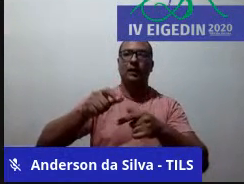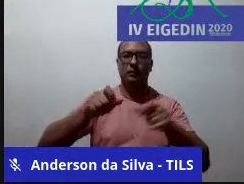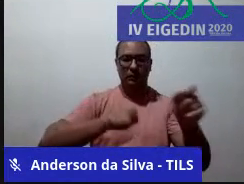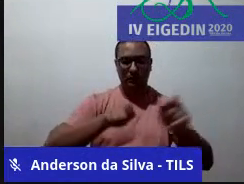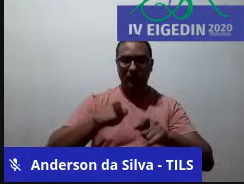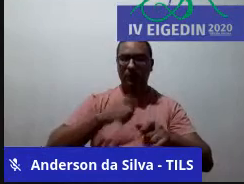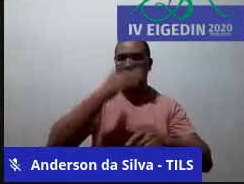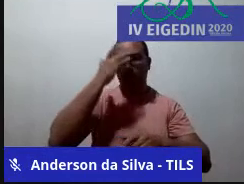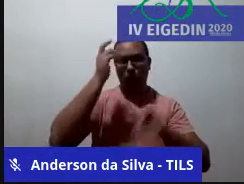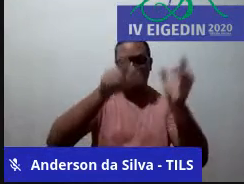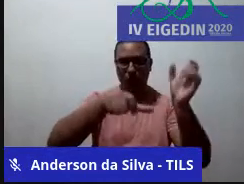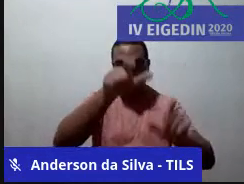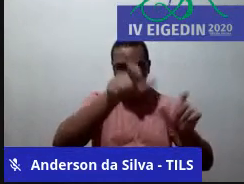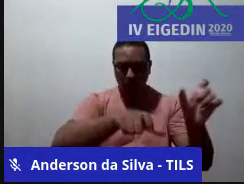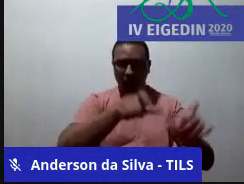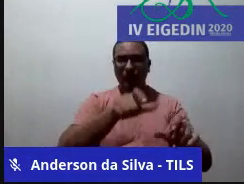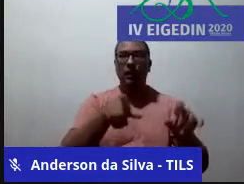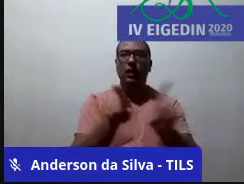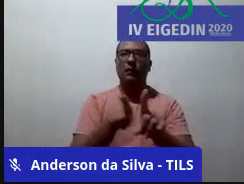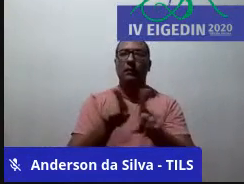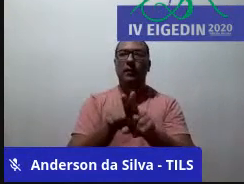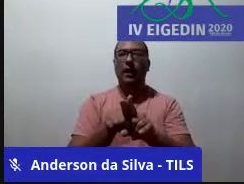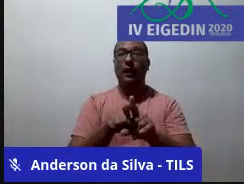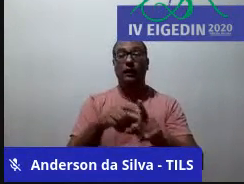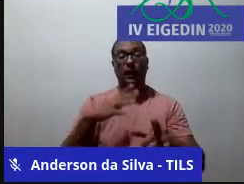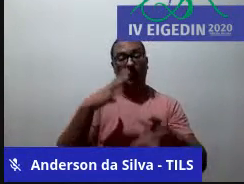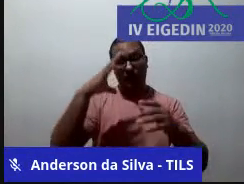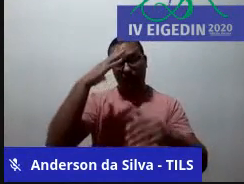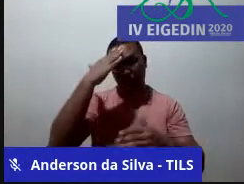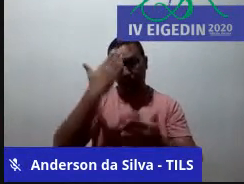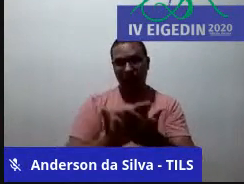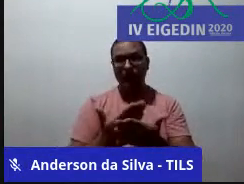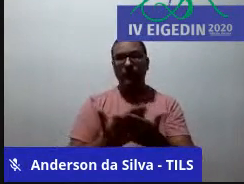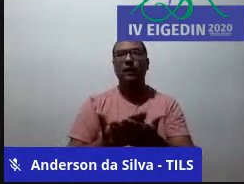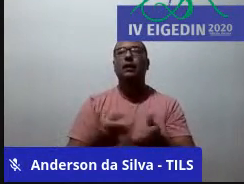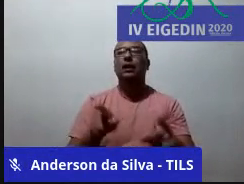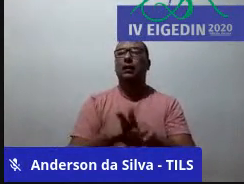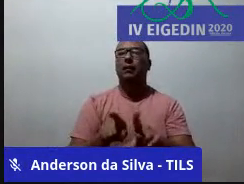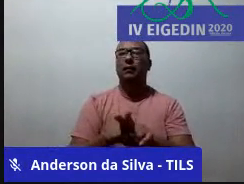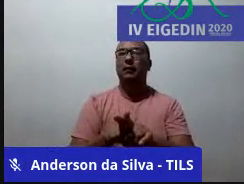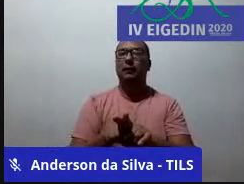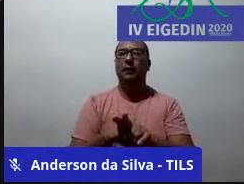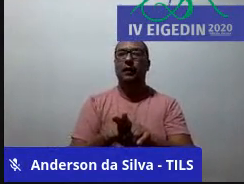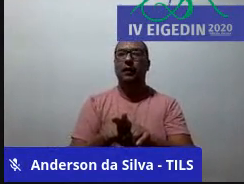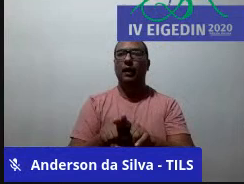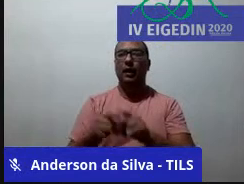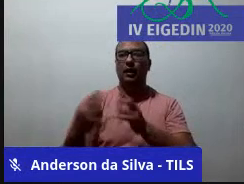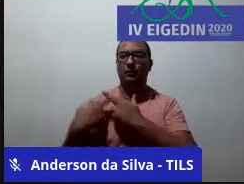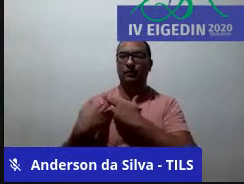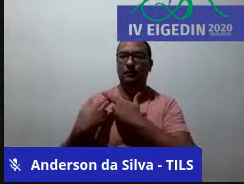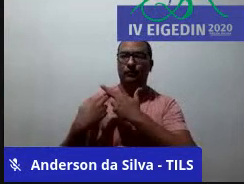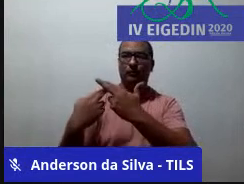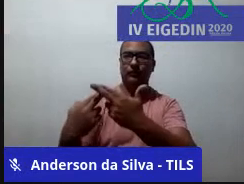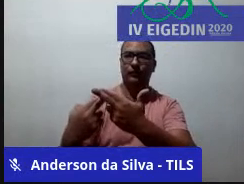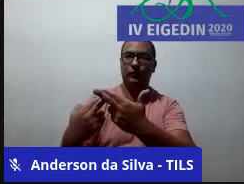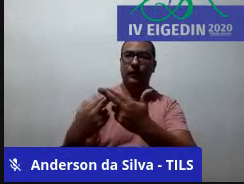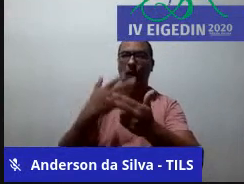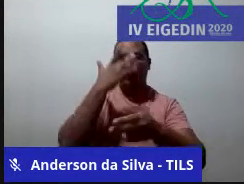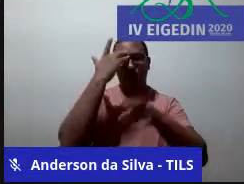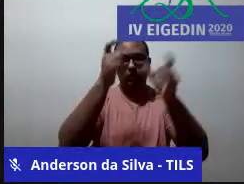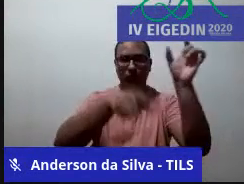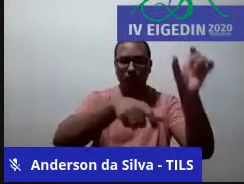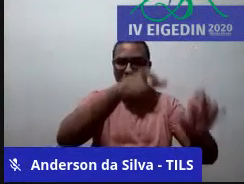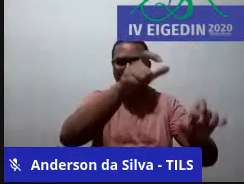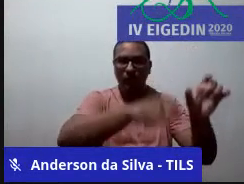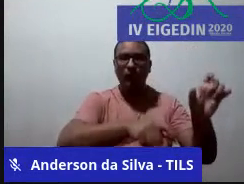gente acredita muito no potencial humano, mas também a gente responsabiliza, né, as pessoas, né,